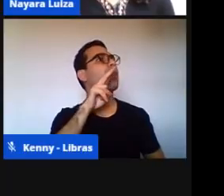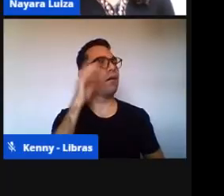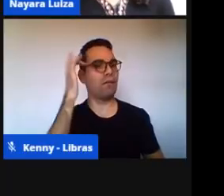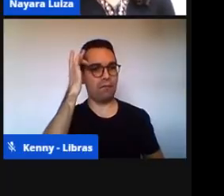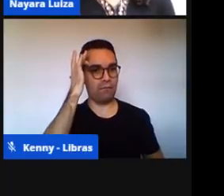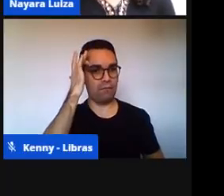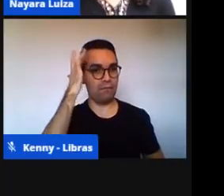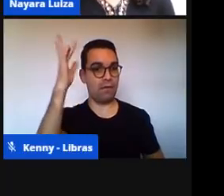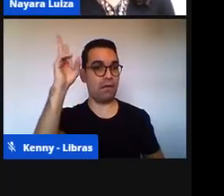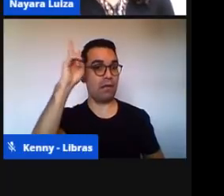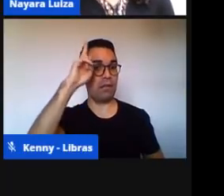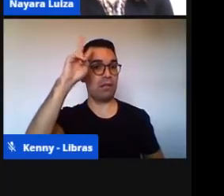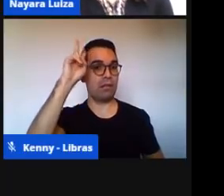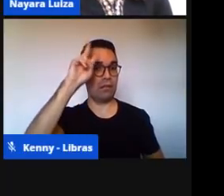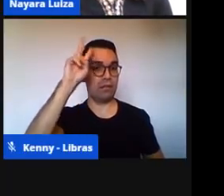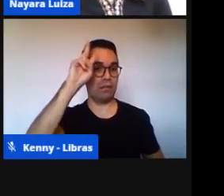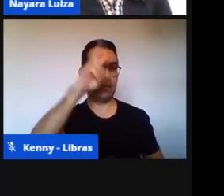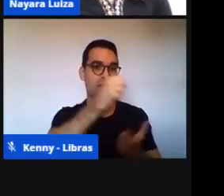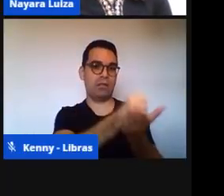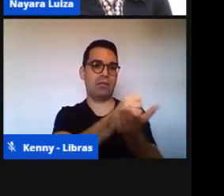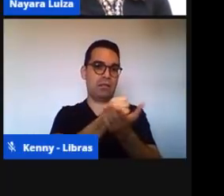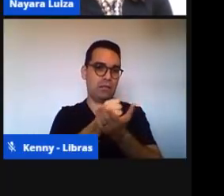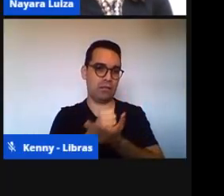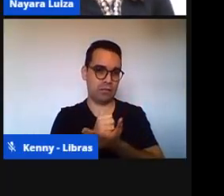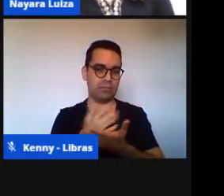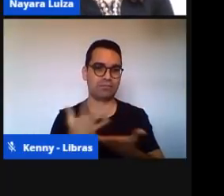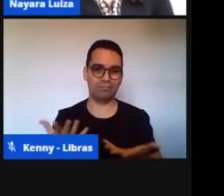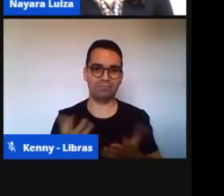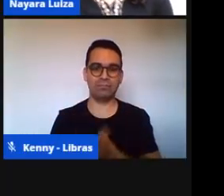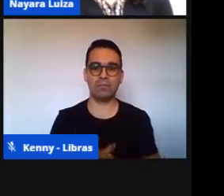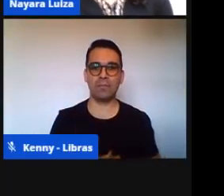durante a rotina de trabalho. As áreas